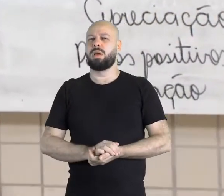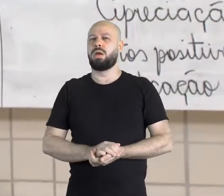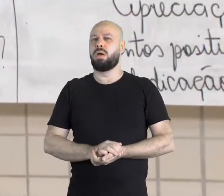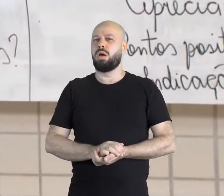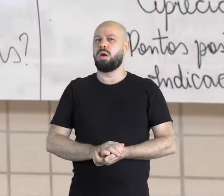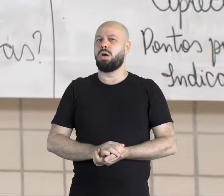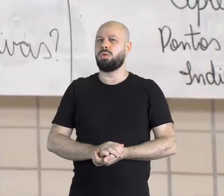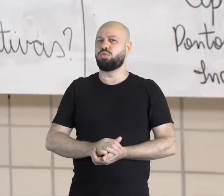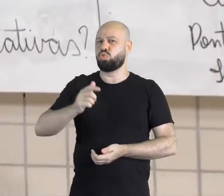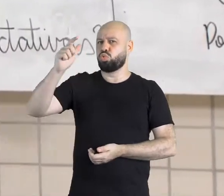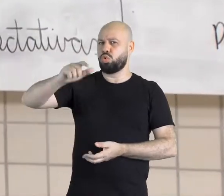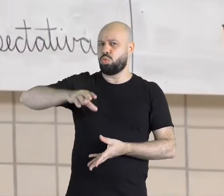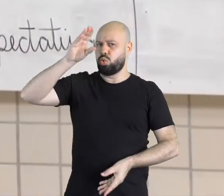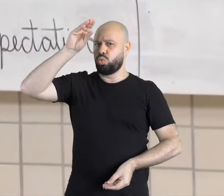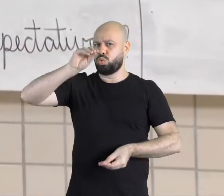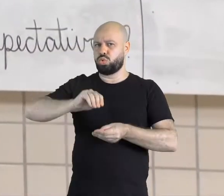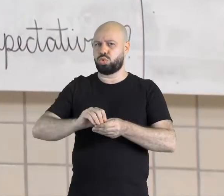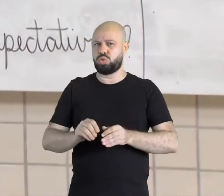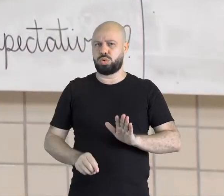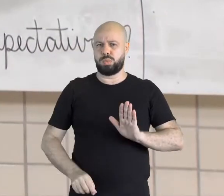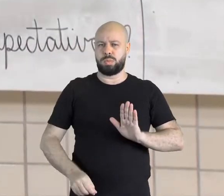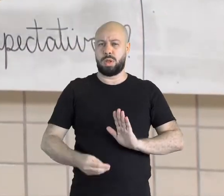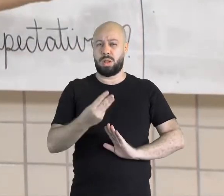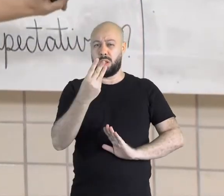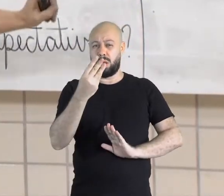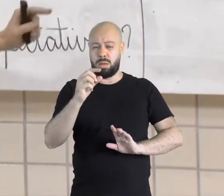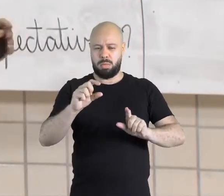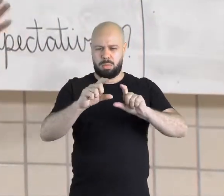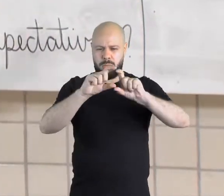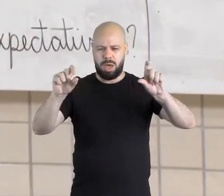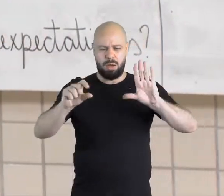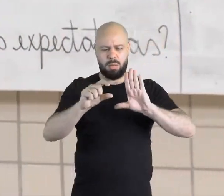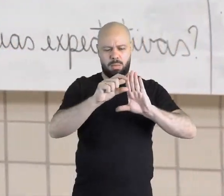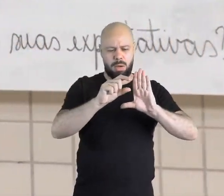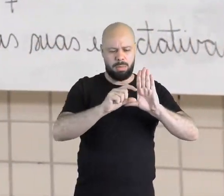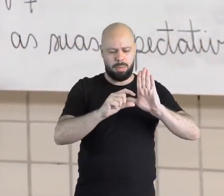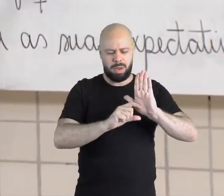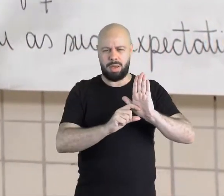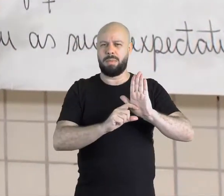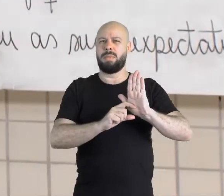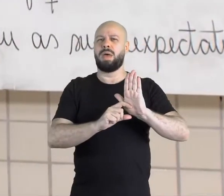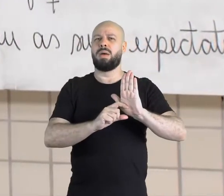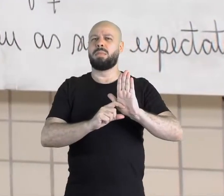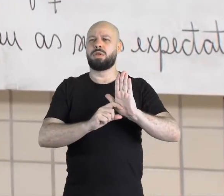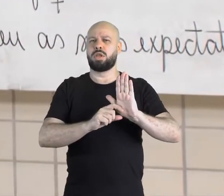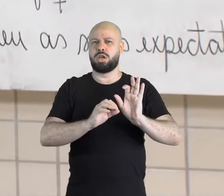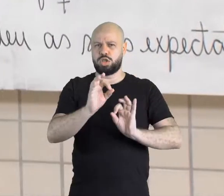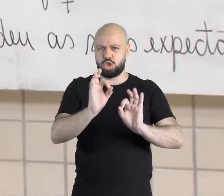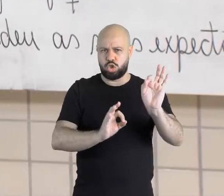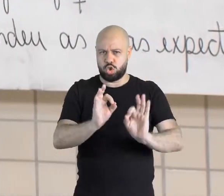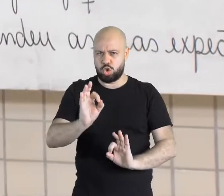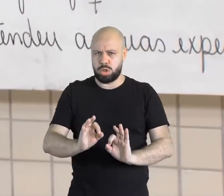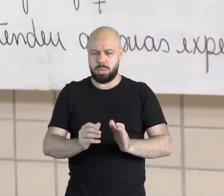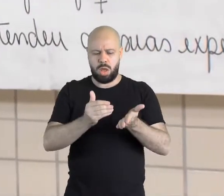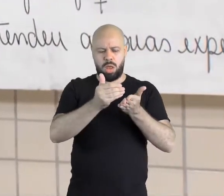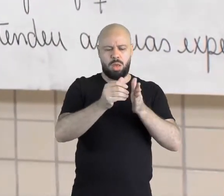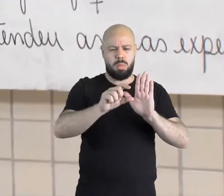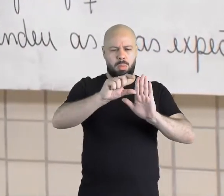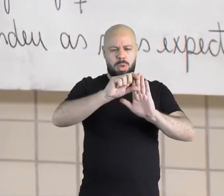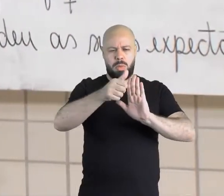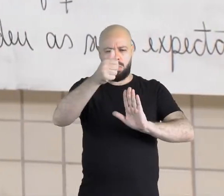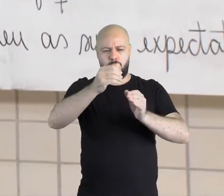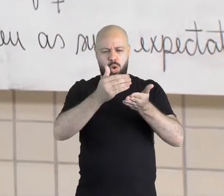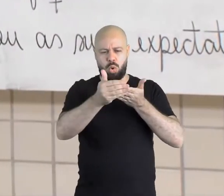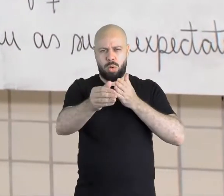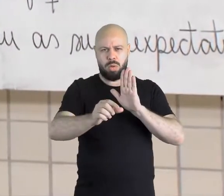para produzir o texto, introdução, desenvolvimento e conclusão. Está todo organizado aqui, é só